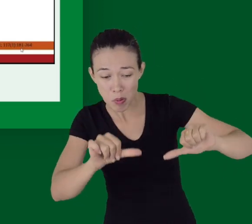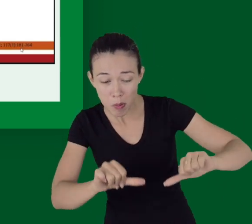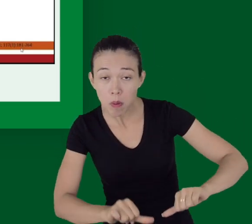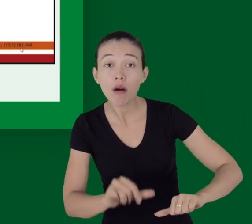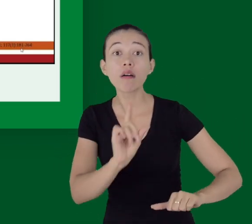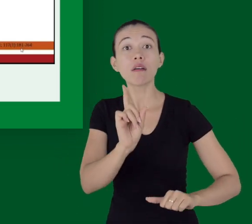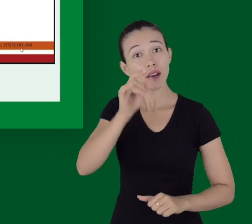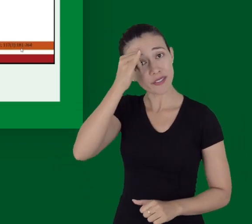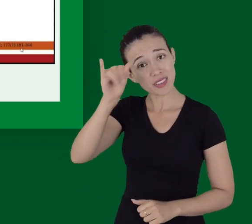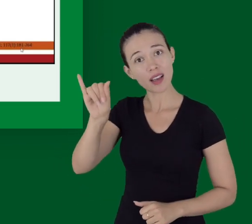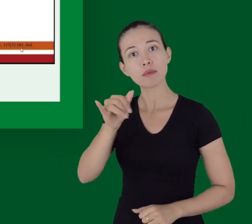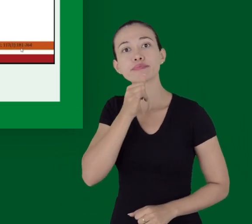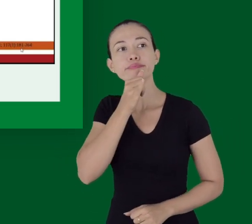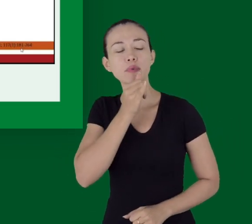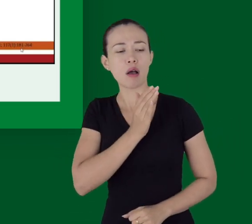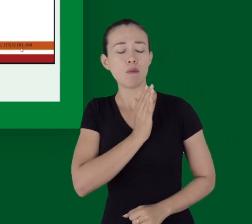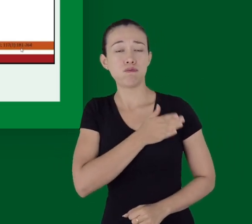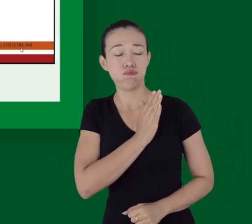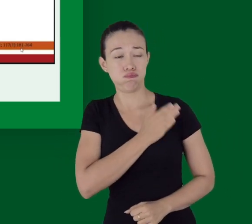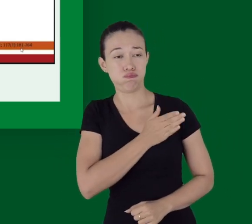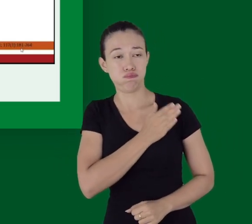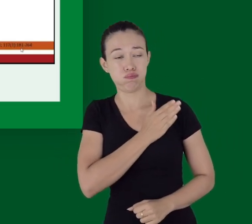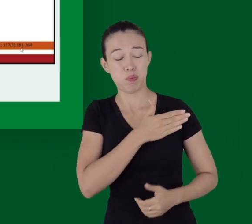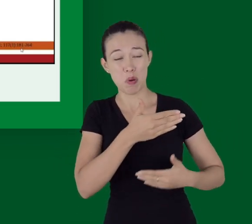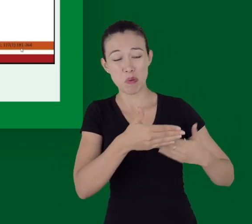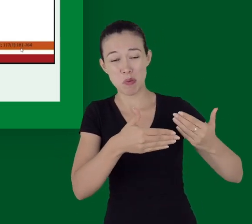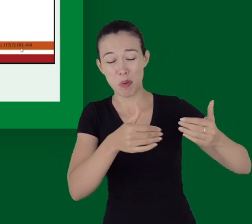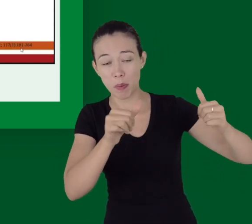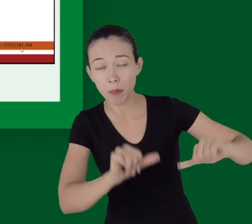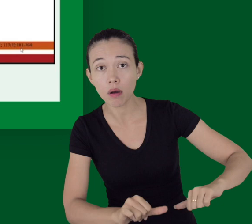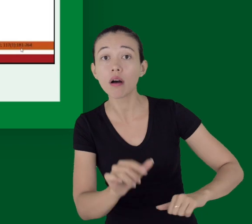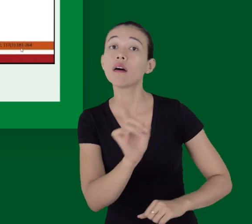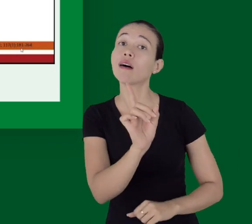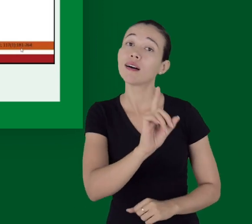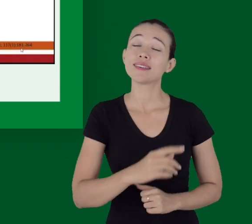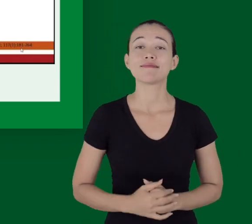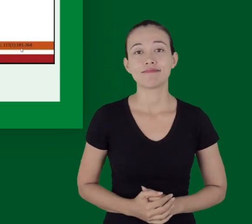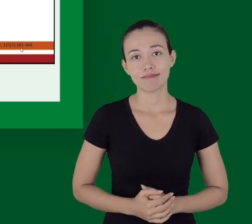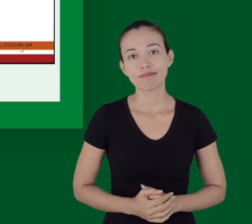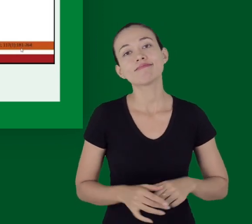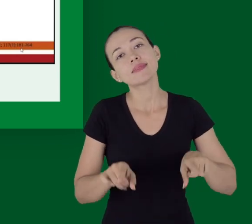né? Do paciente até ter uma arritmia, evoluir mal, né?